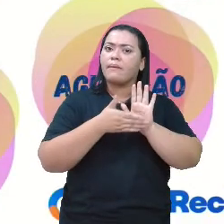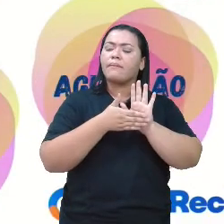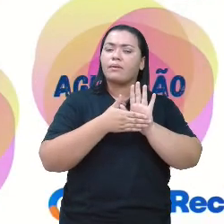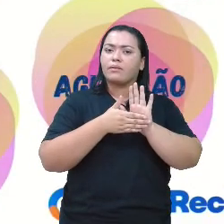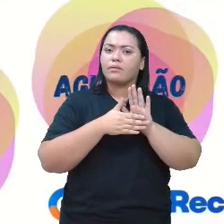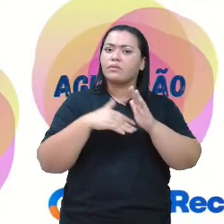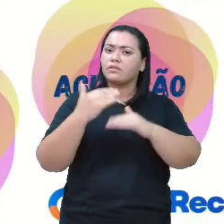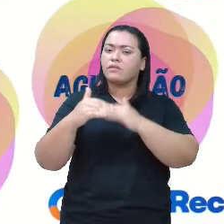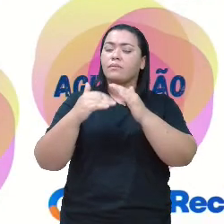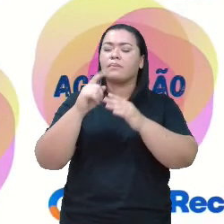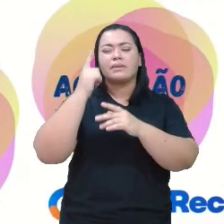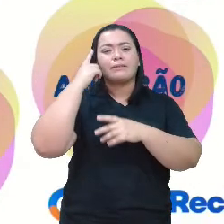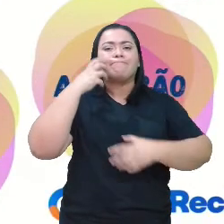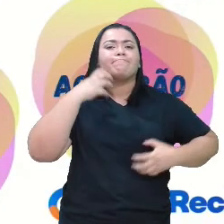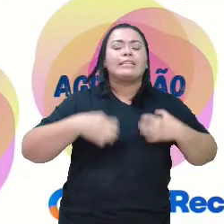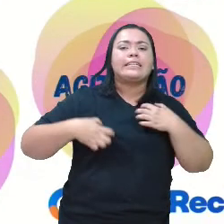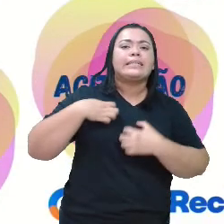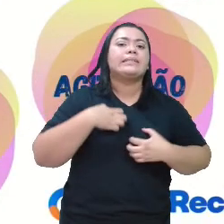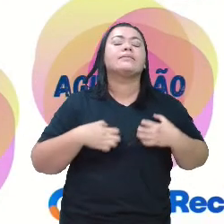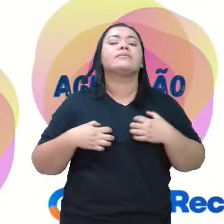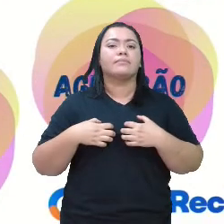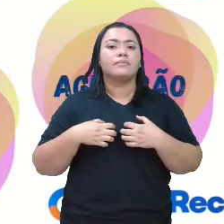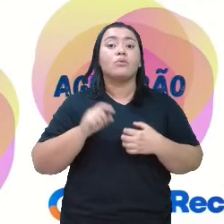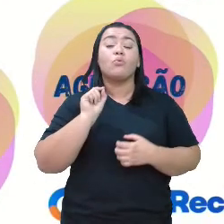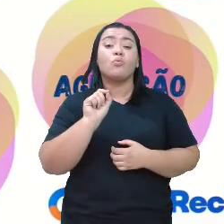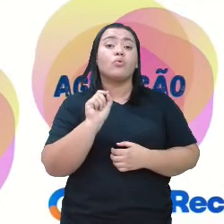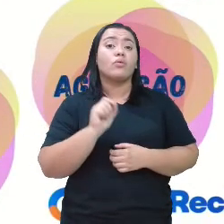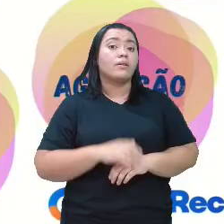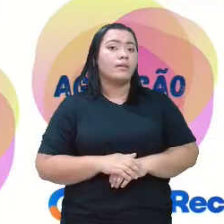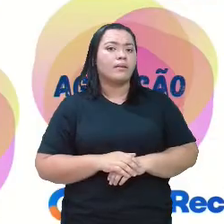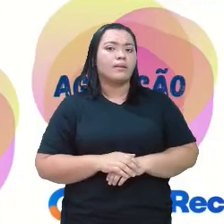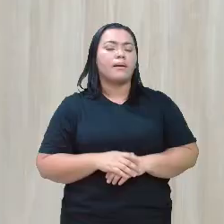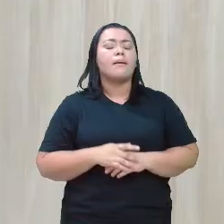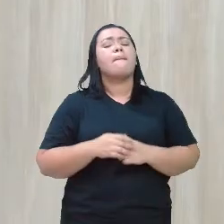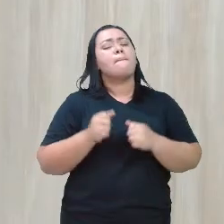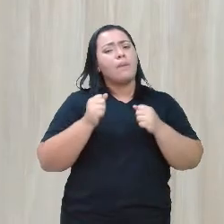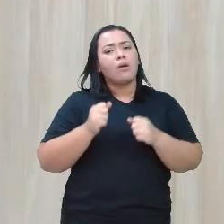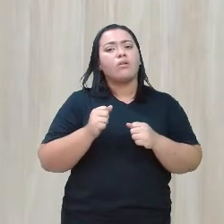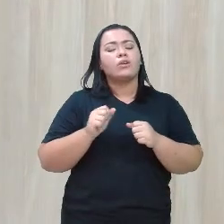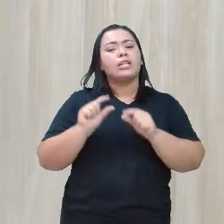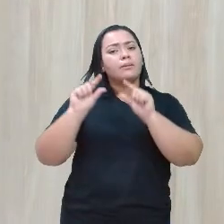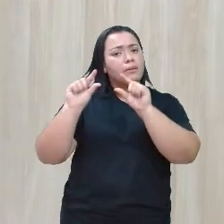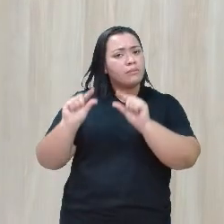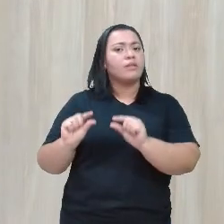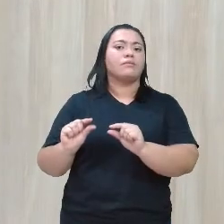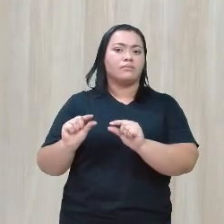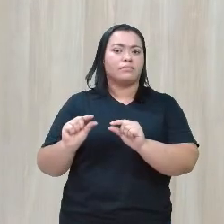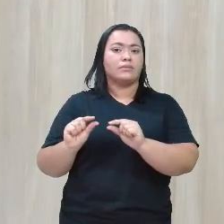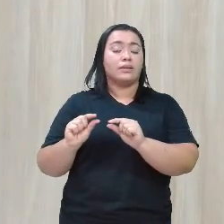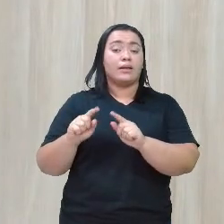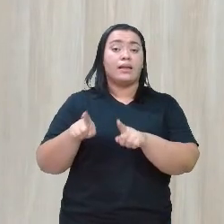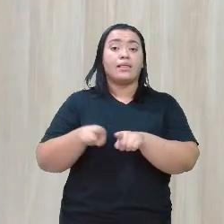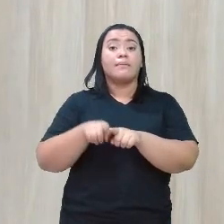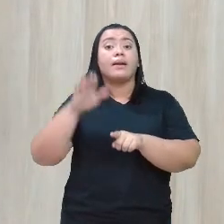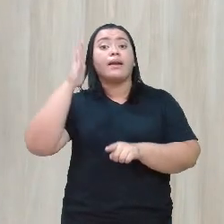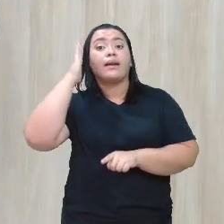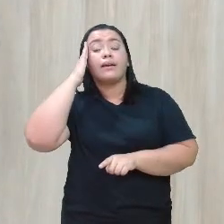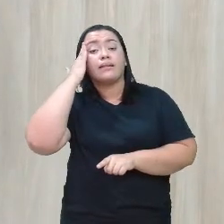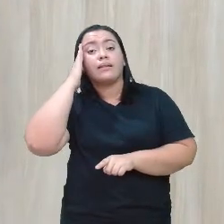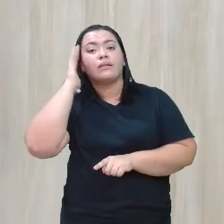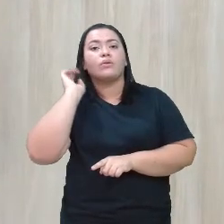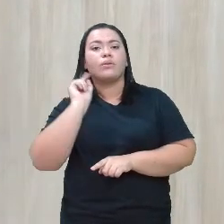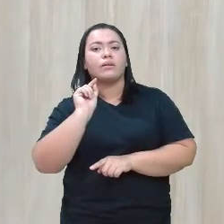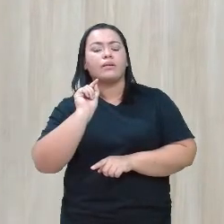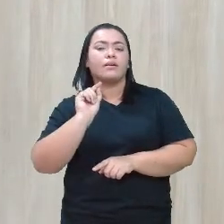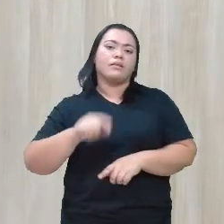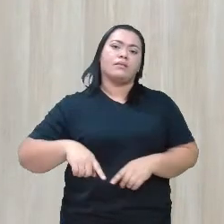essa agitação, ela pode ser minimizada, ela pode ser entendida na medida em